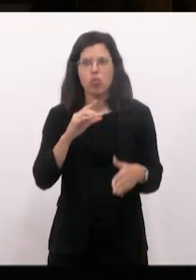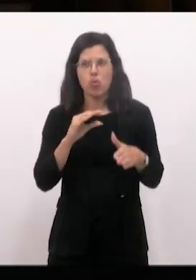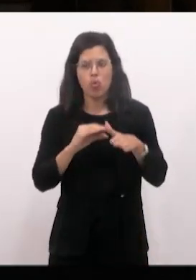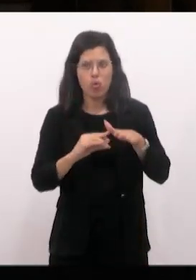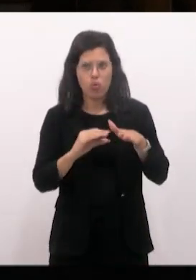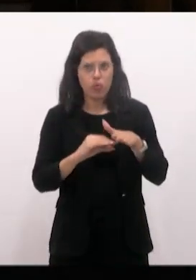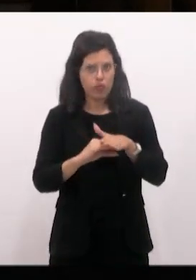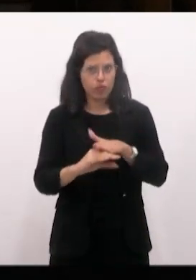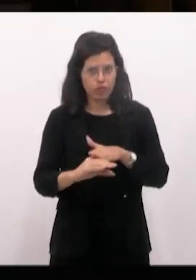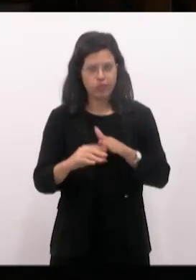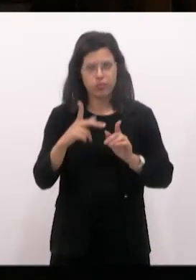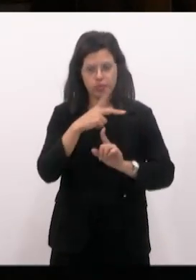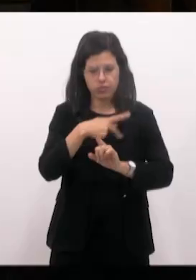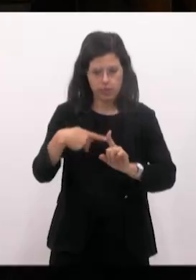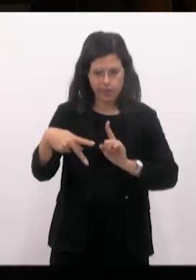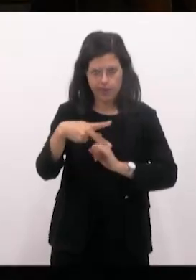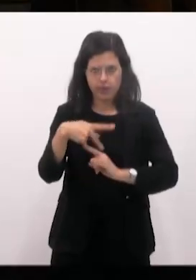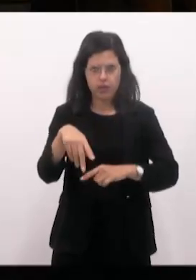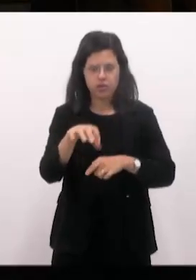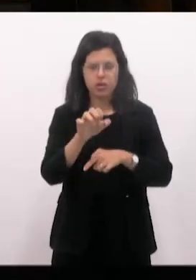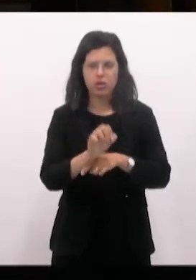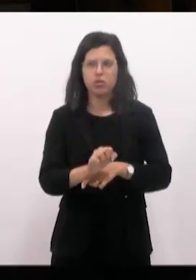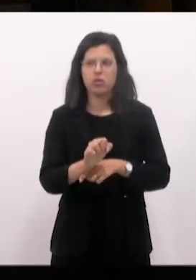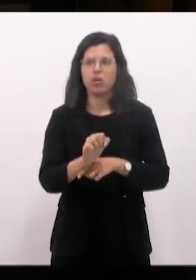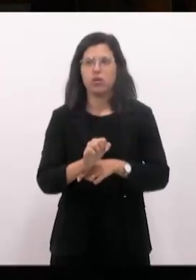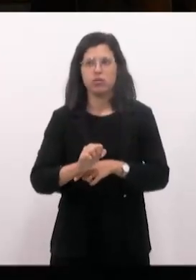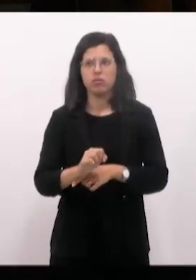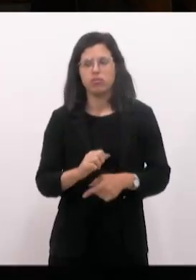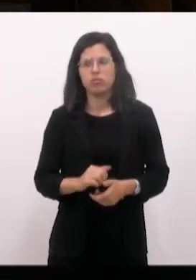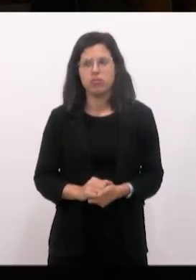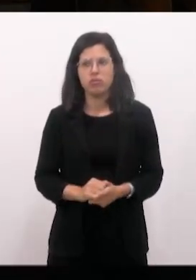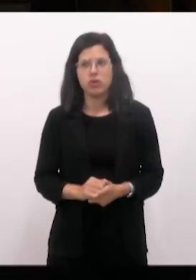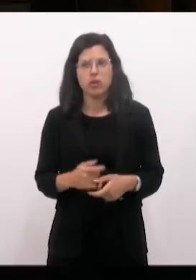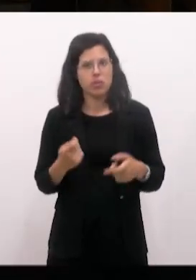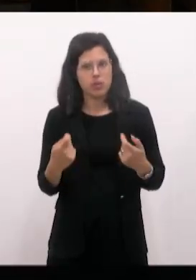Previdência Estadual, que deveria ser usado